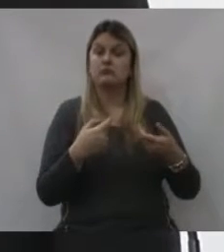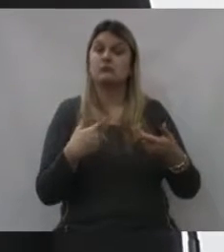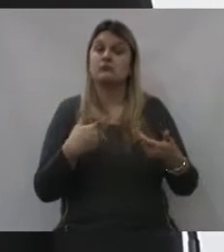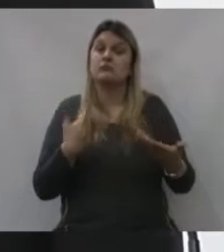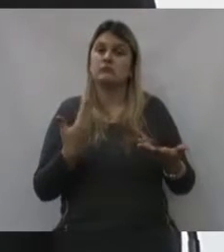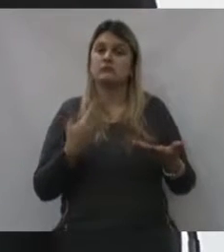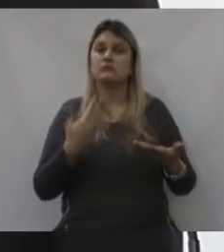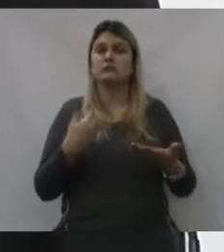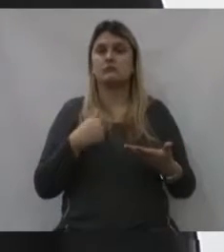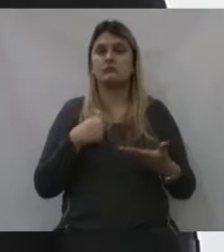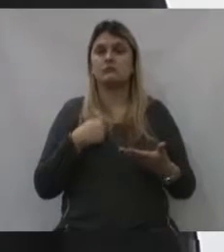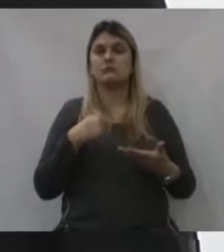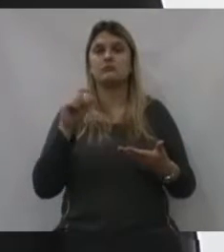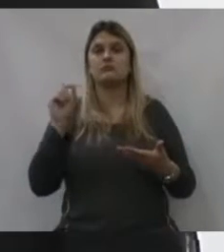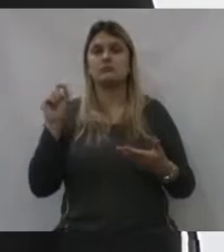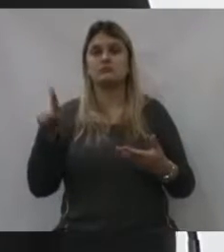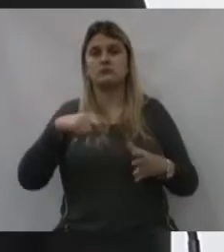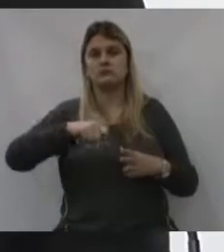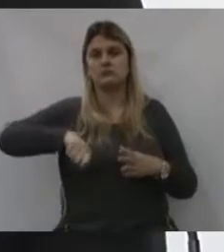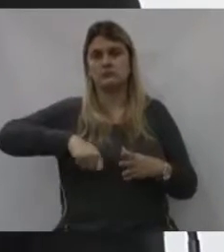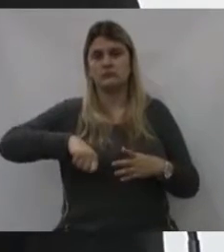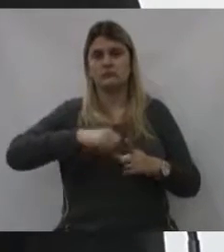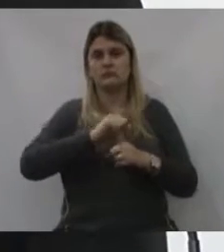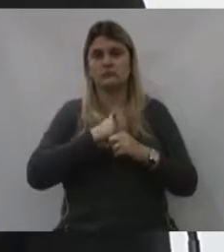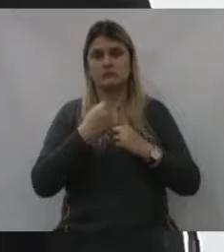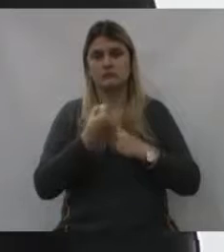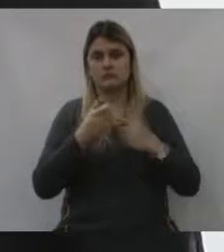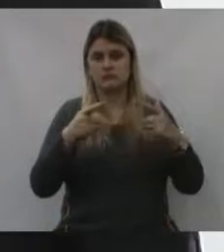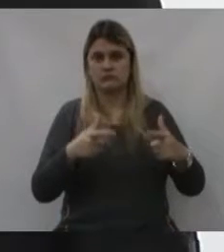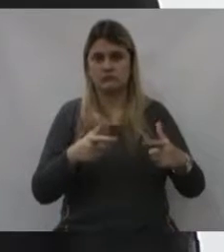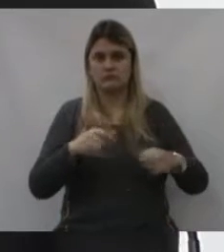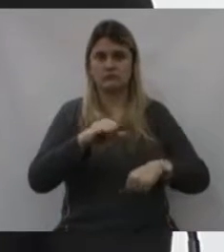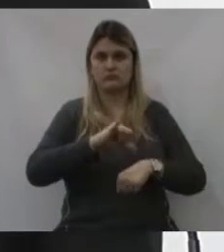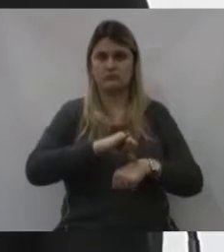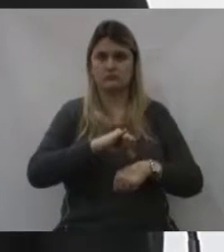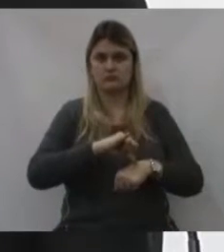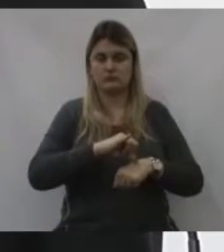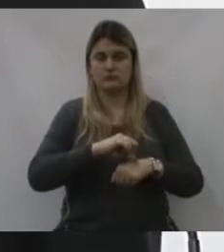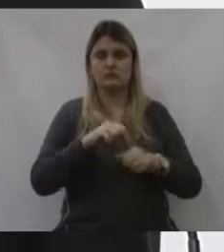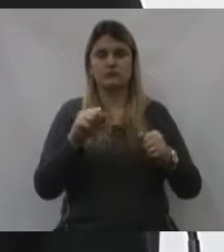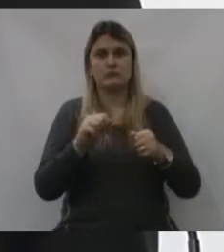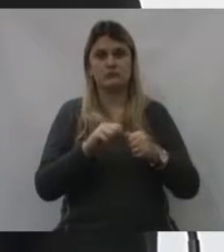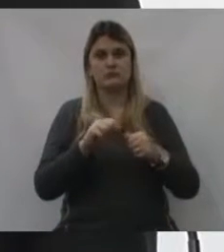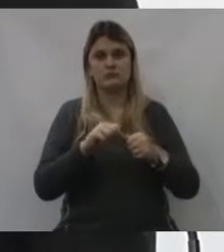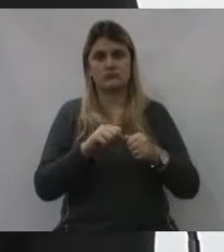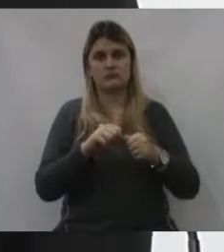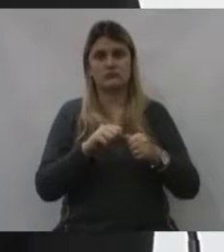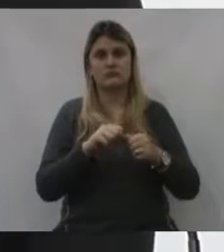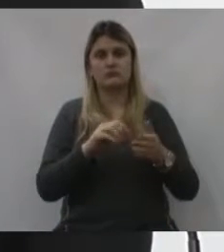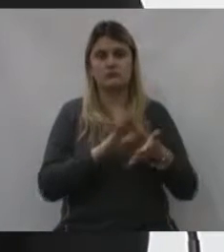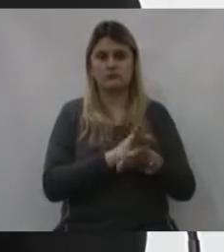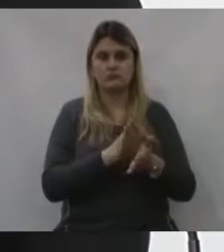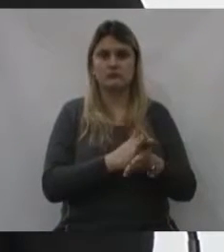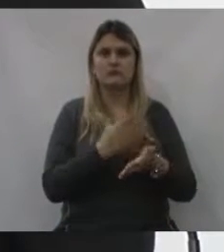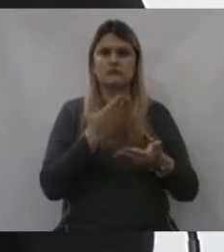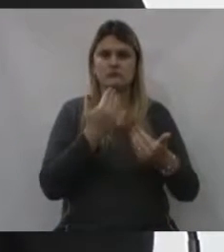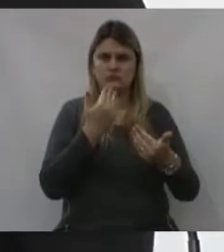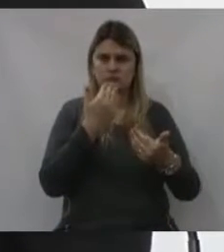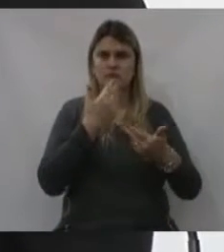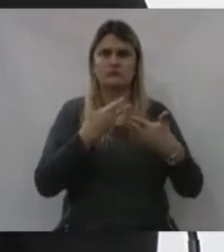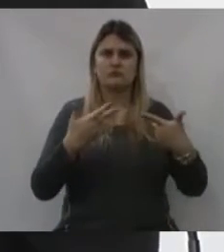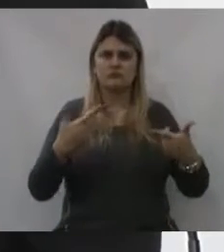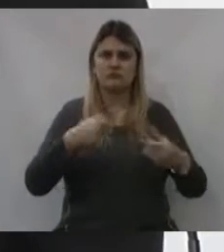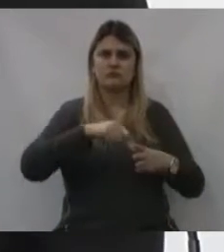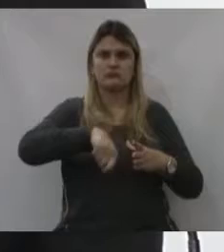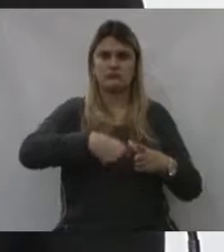gestão. Então, o que é a cozinha social? É um espaço centralizado para você processar os alimentos